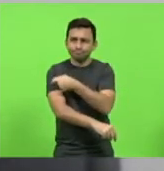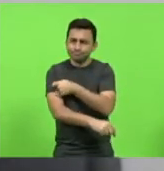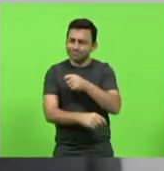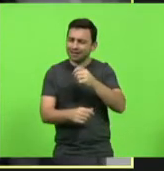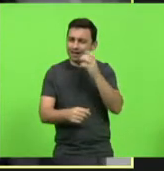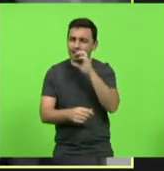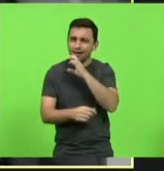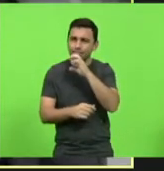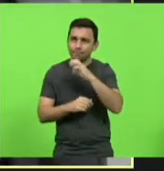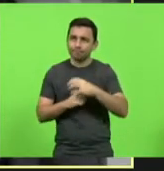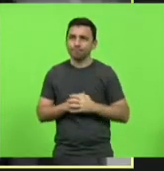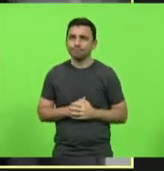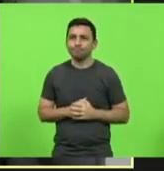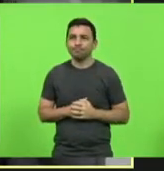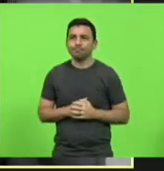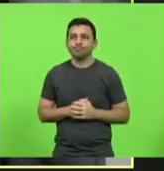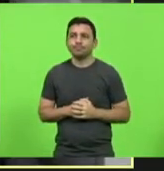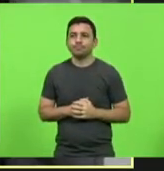possível.